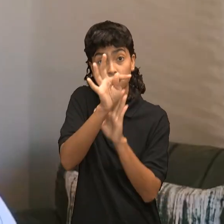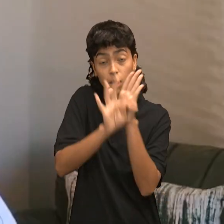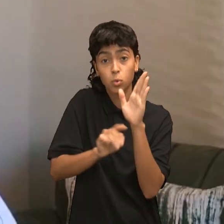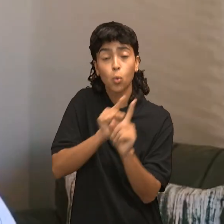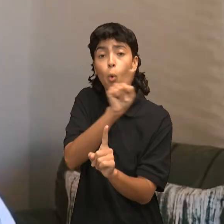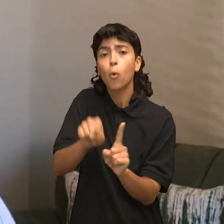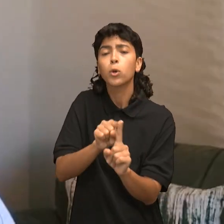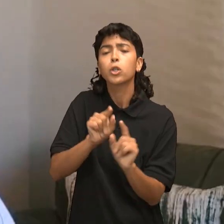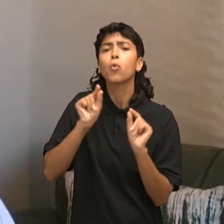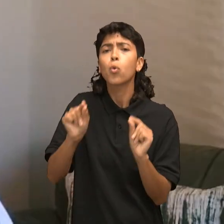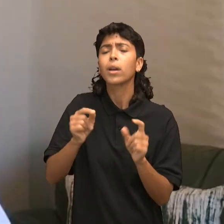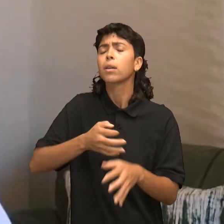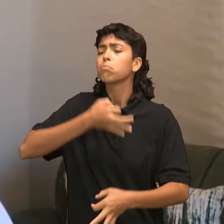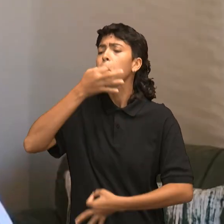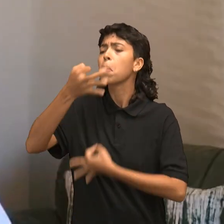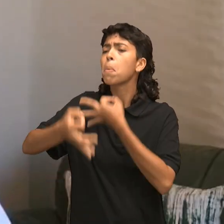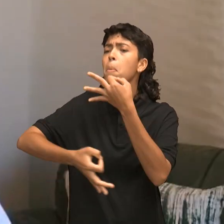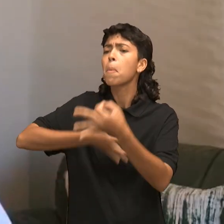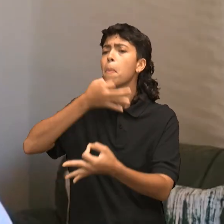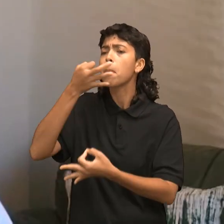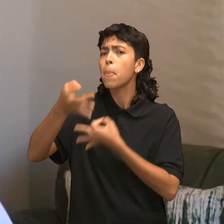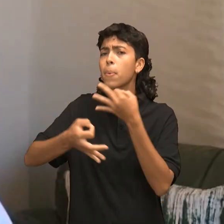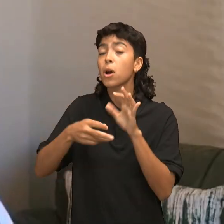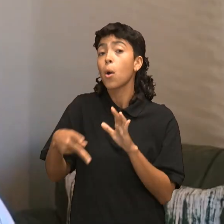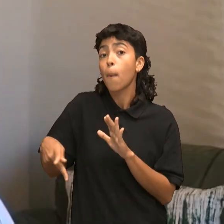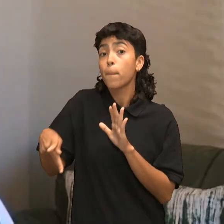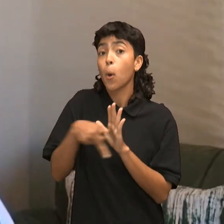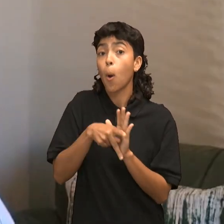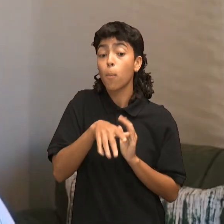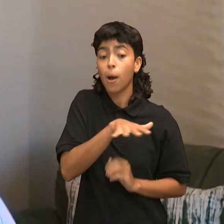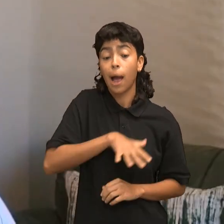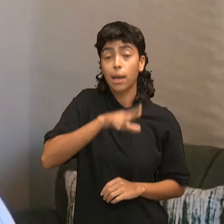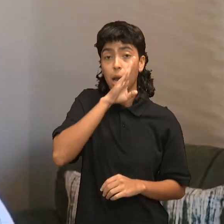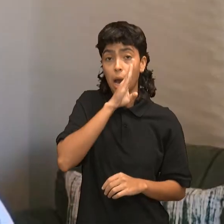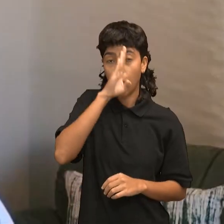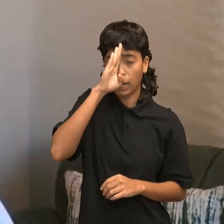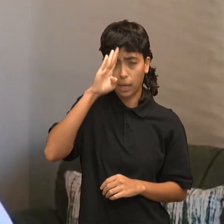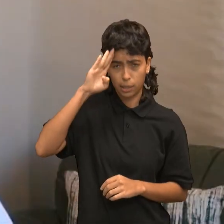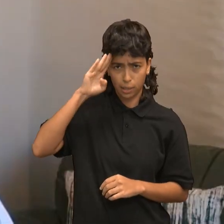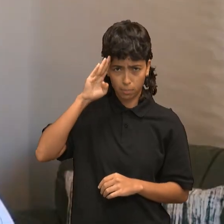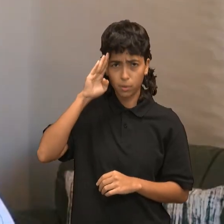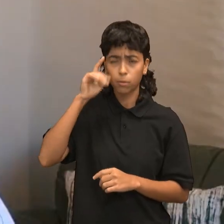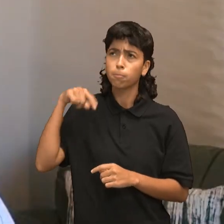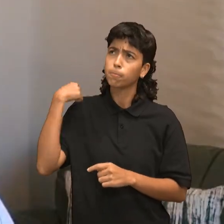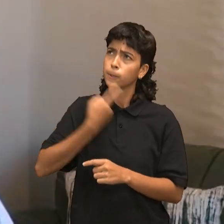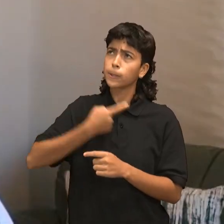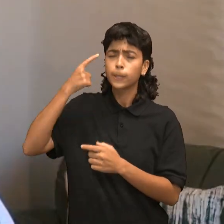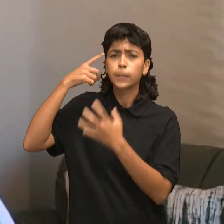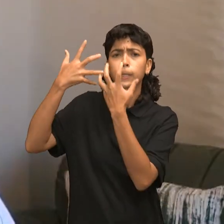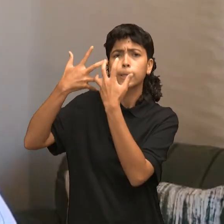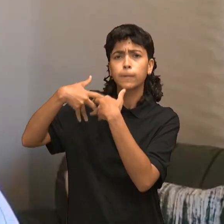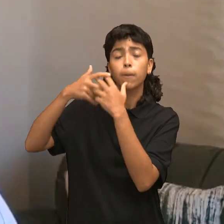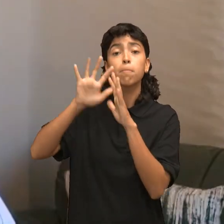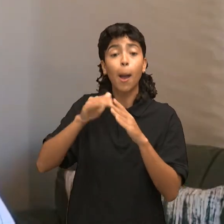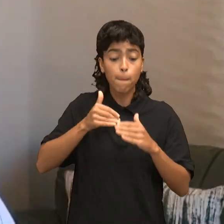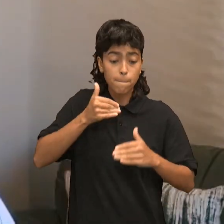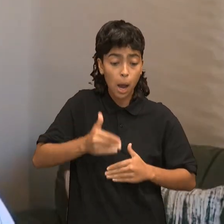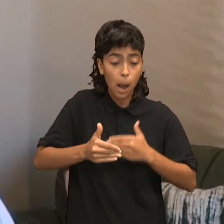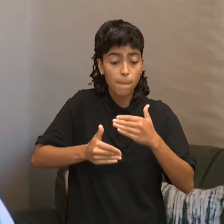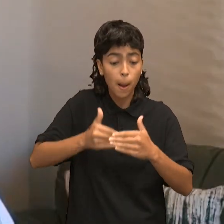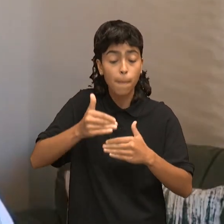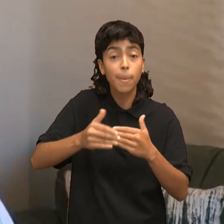exercício crítico típico de um ensaio acadêmico, refletindo com originalidade e rigor acadêmico sobre